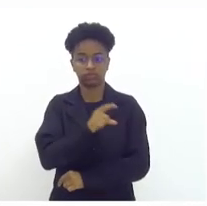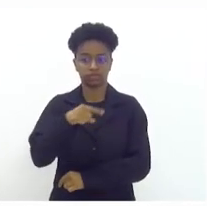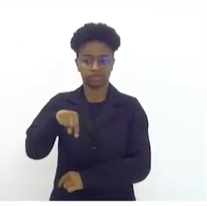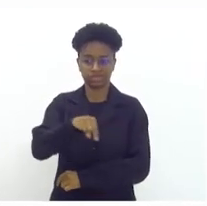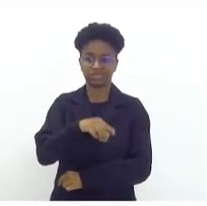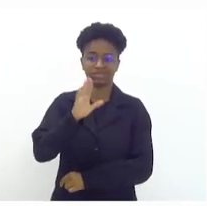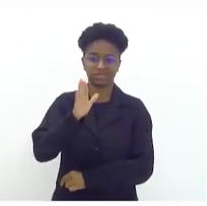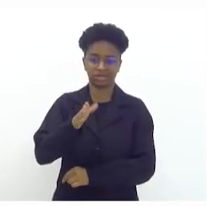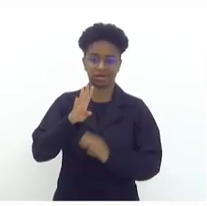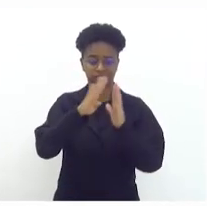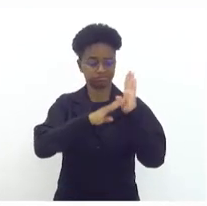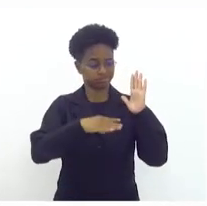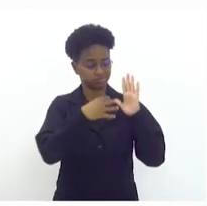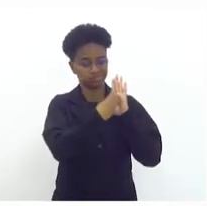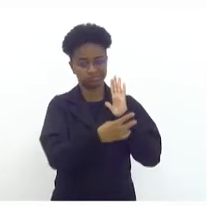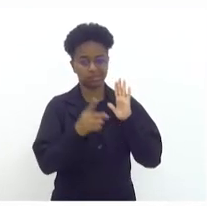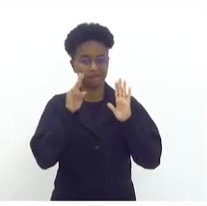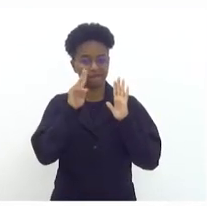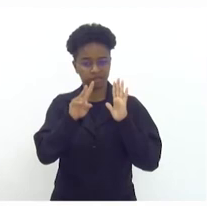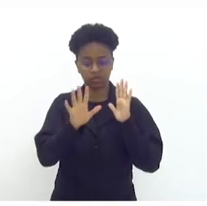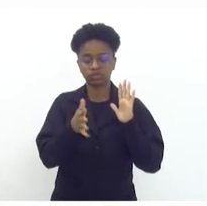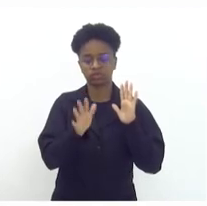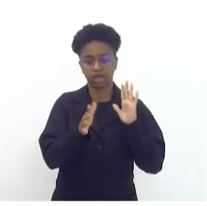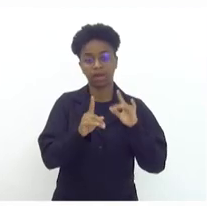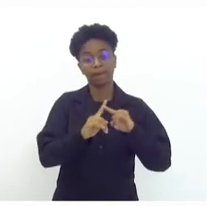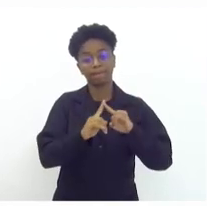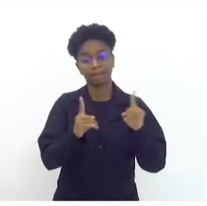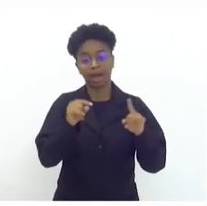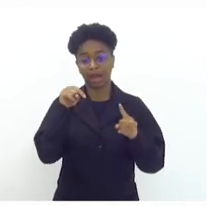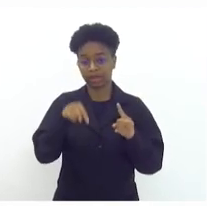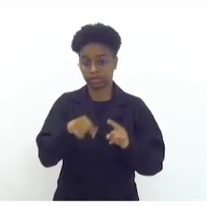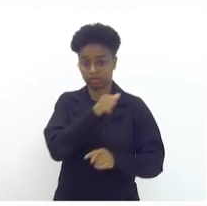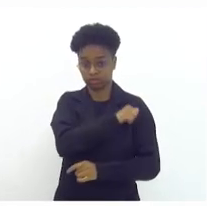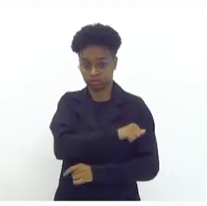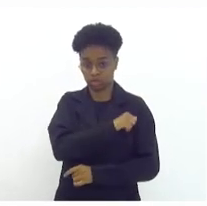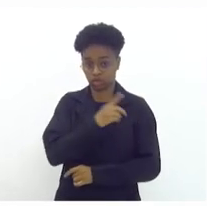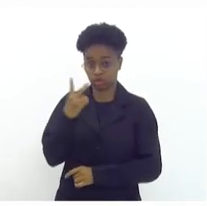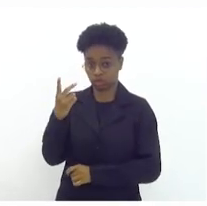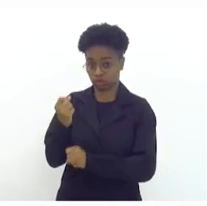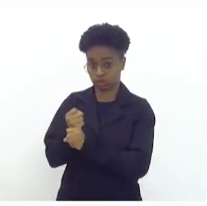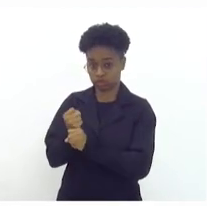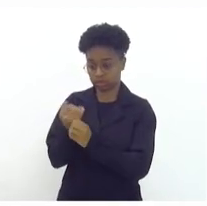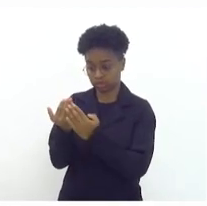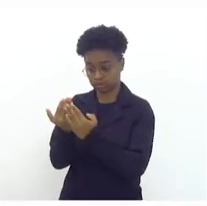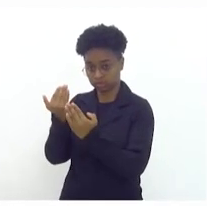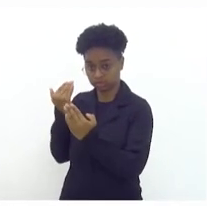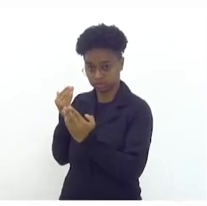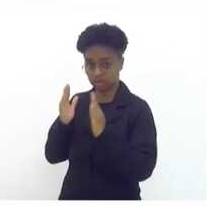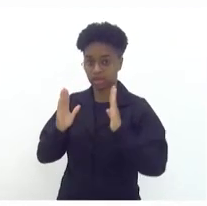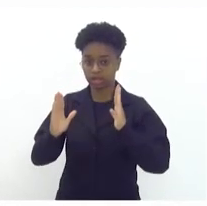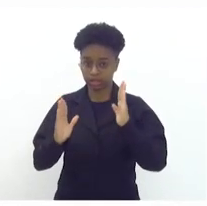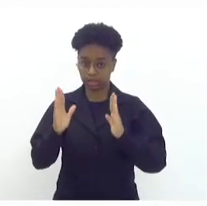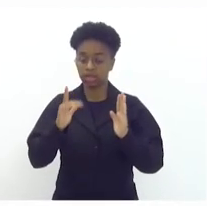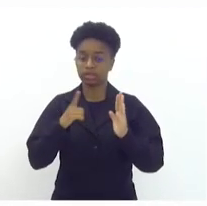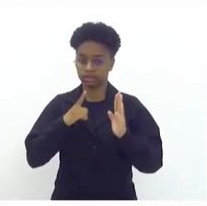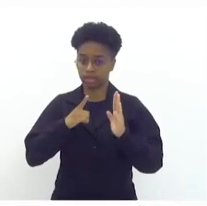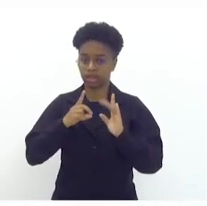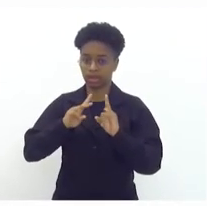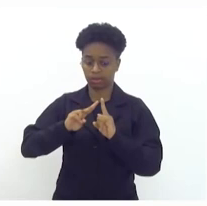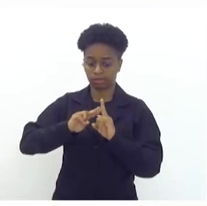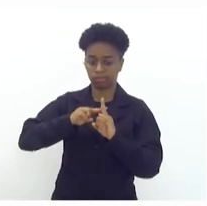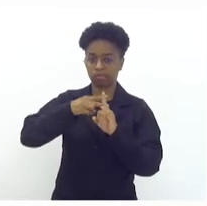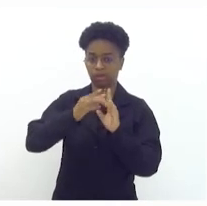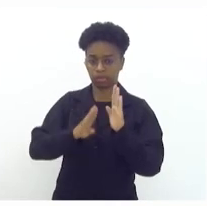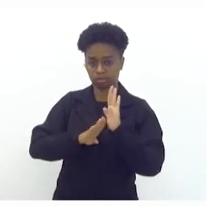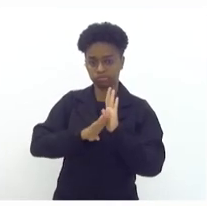cansados de ver essa tabela mas o estado de Janeiro dos últimos dois anos ele teve sinalizações positivas cresceu a